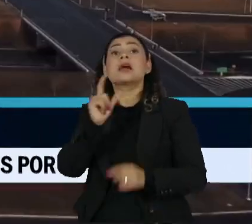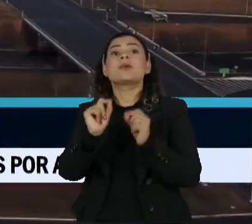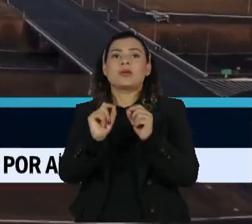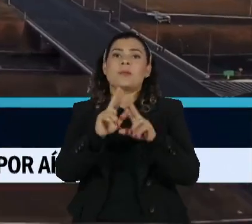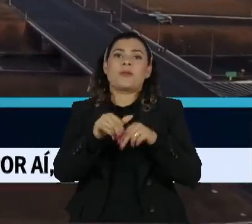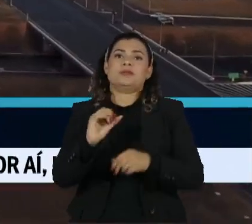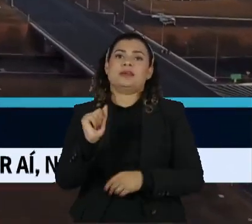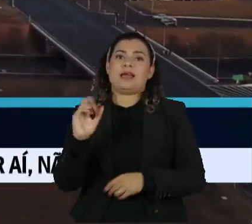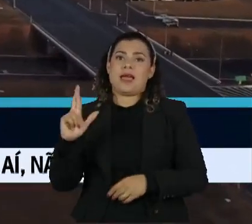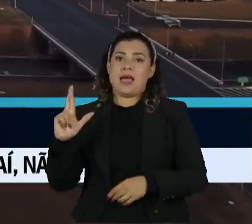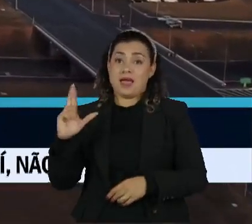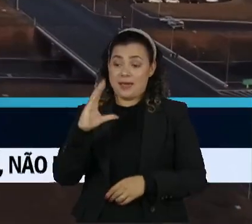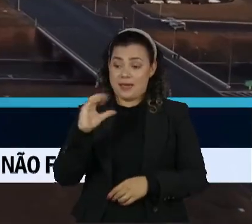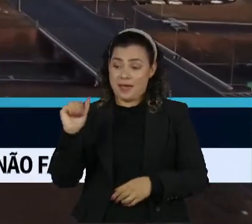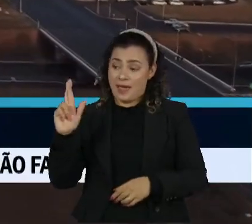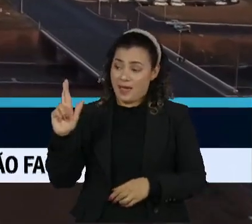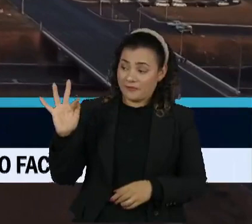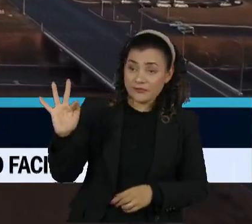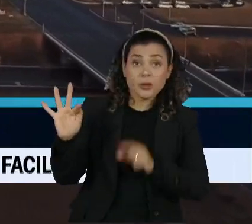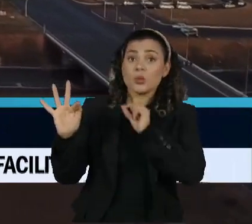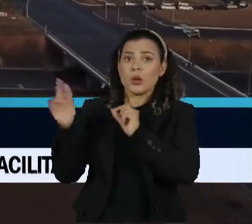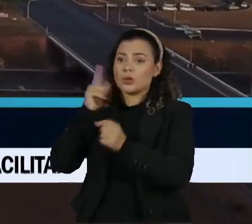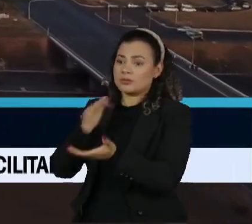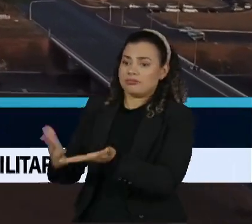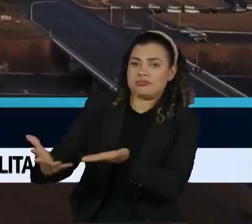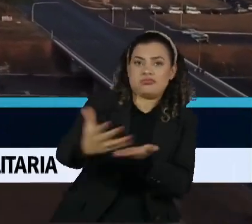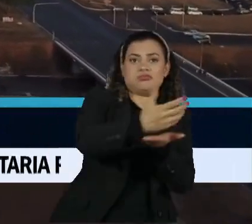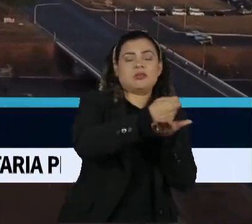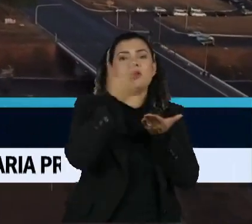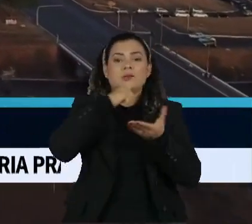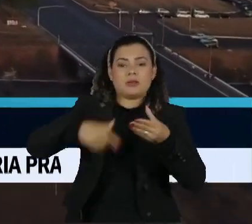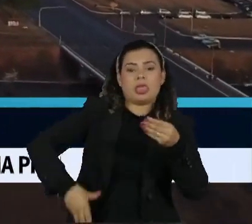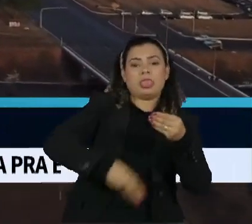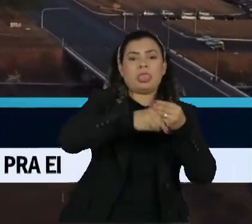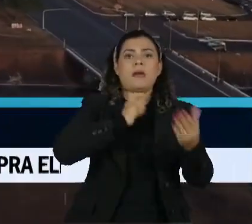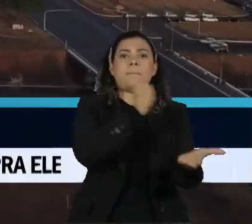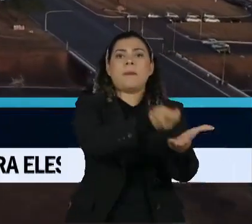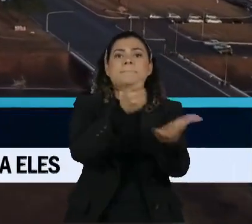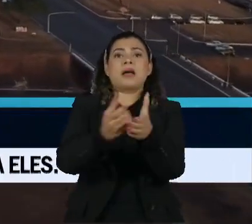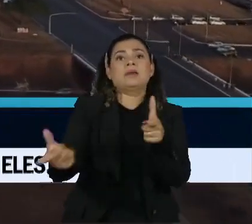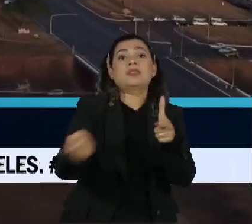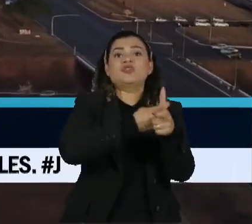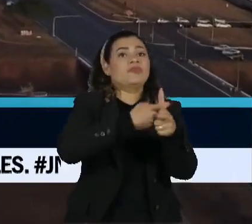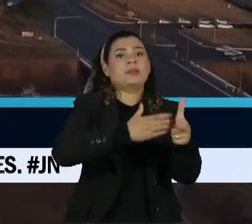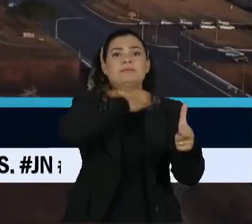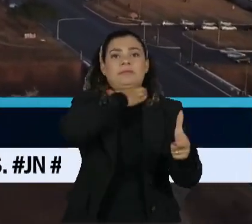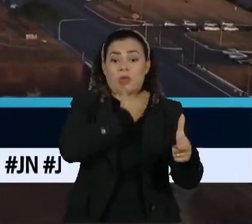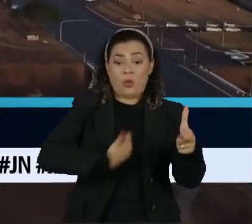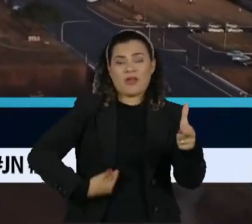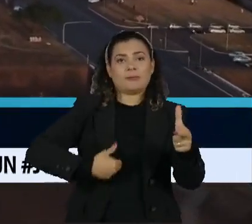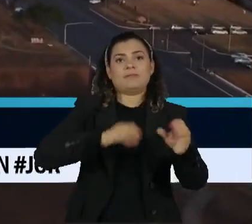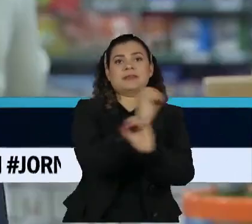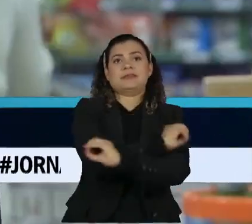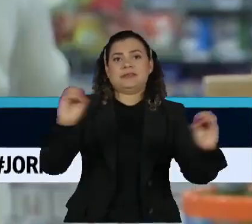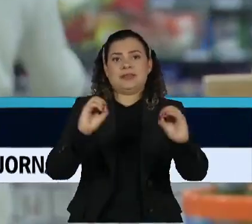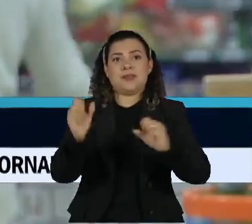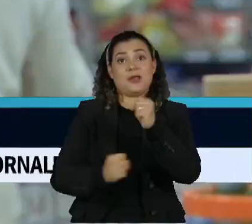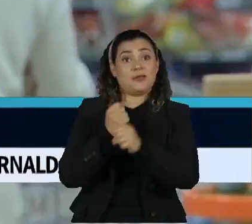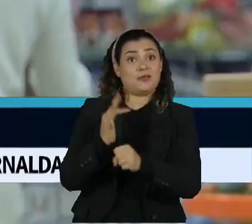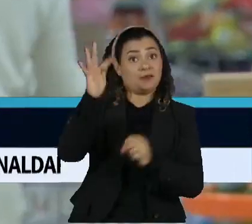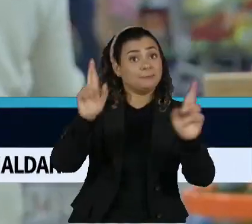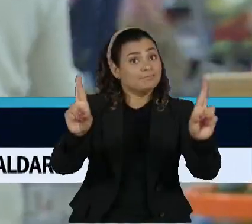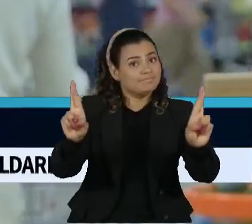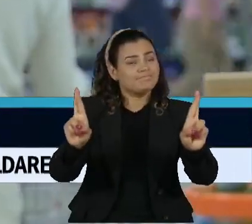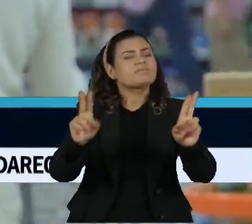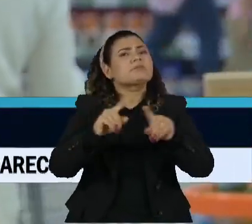CARF para reforçar a arrecadação e cumprir a promessa de zerar o déficit público no ano que vem. Tudo